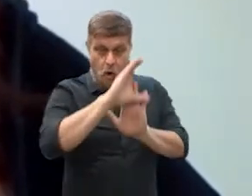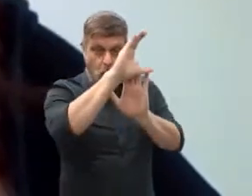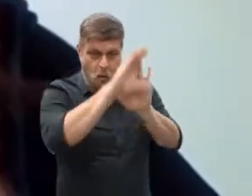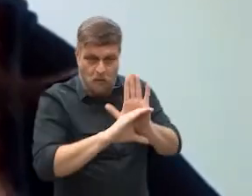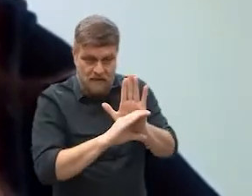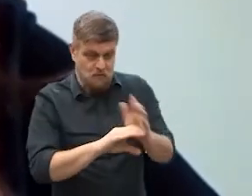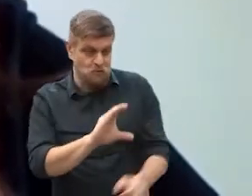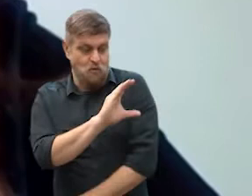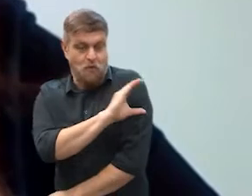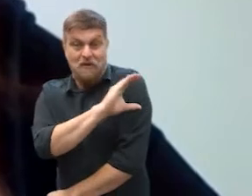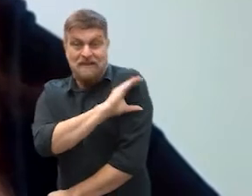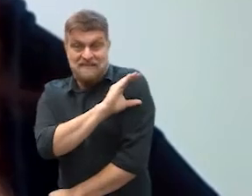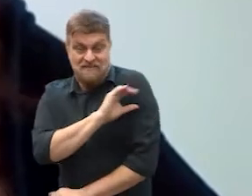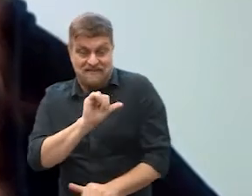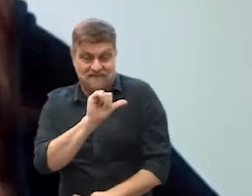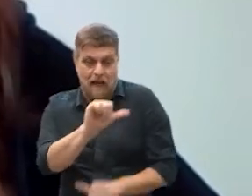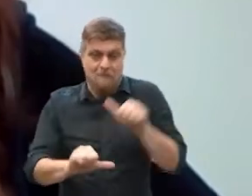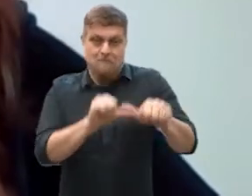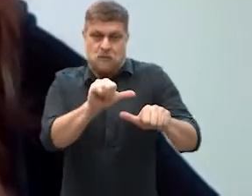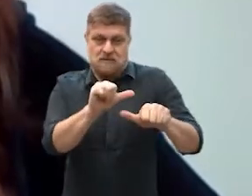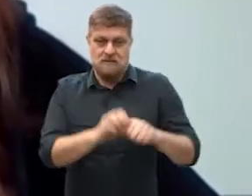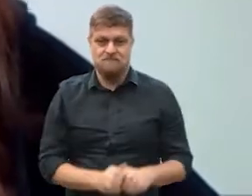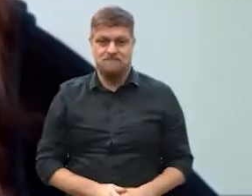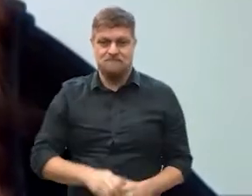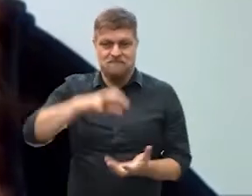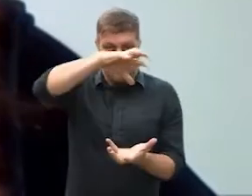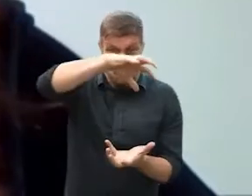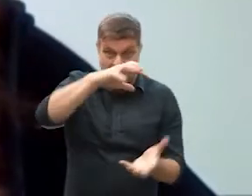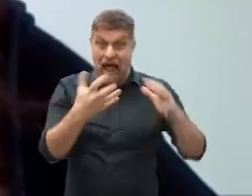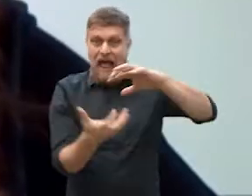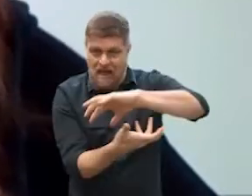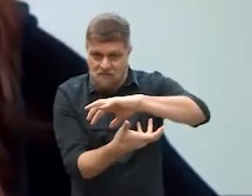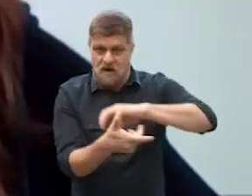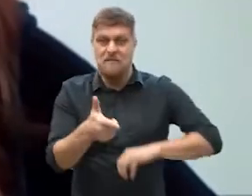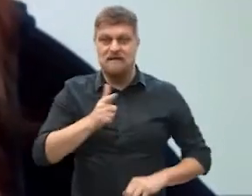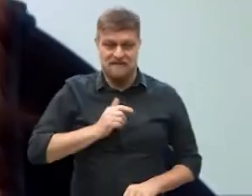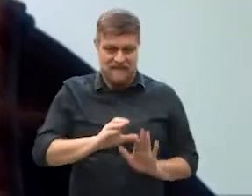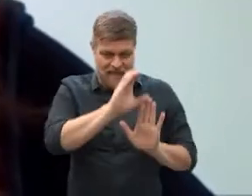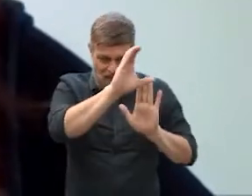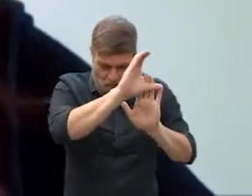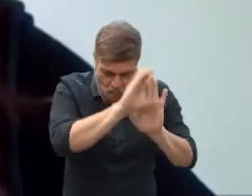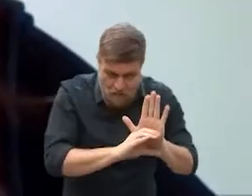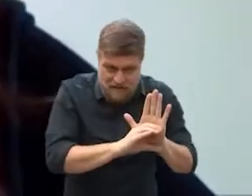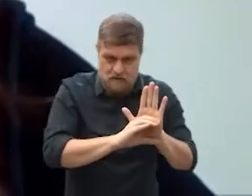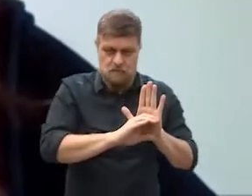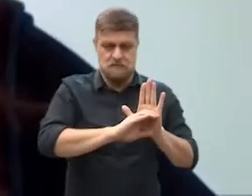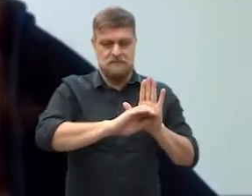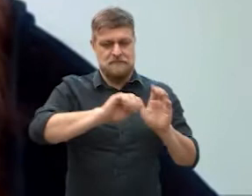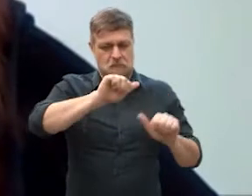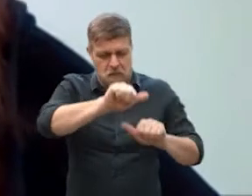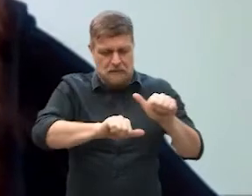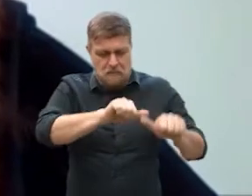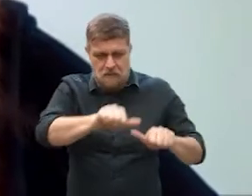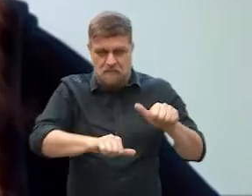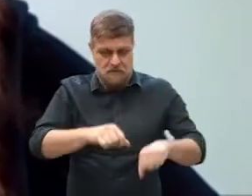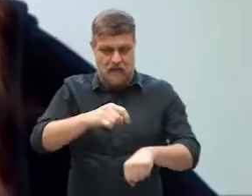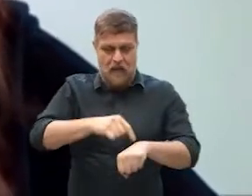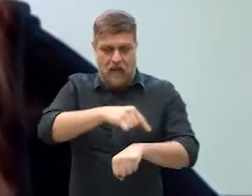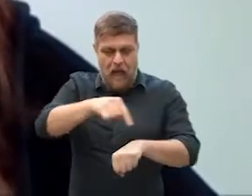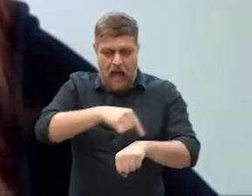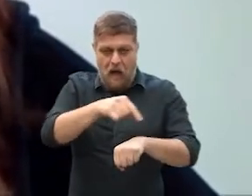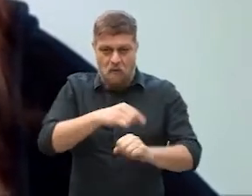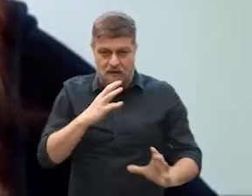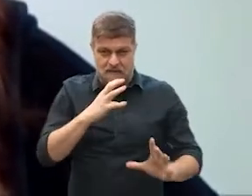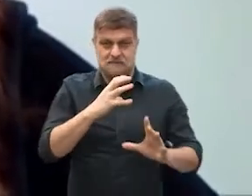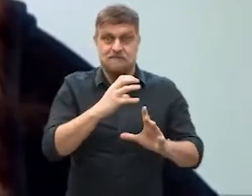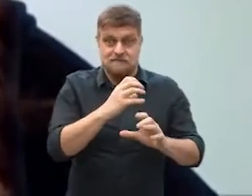Então, a reforma do ensino médio, ela traz uma alteração curricular, ela traz uma alteração de número de horas totais